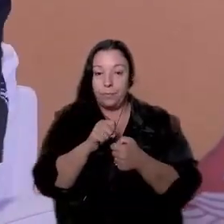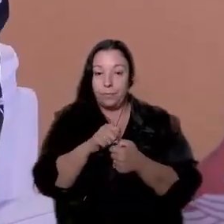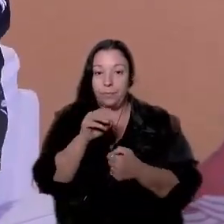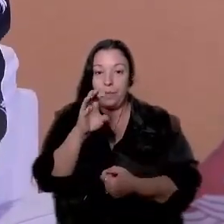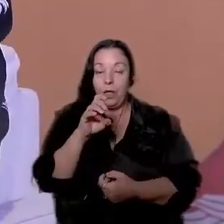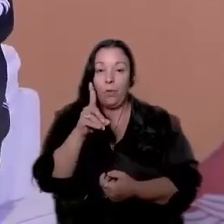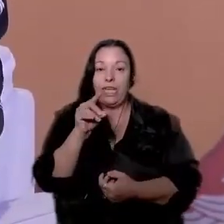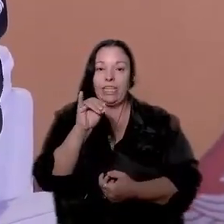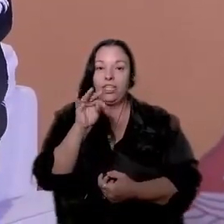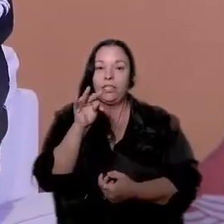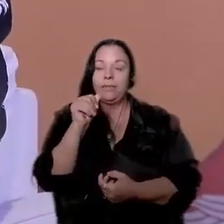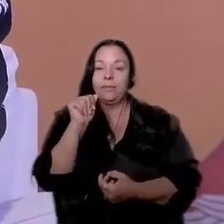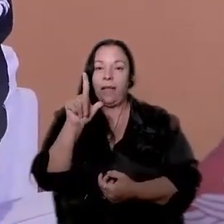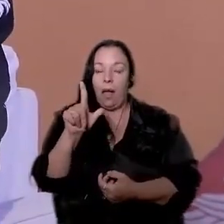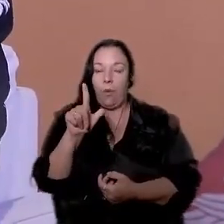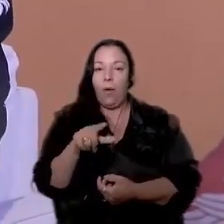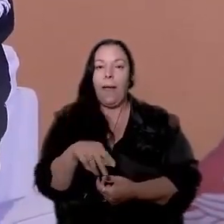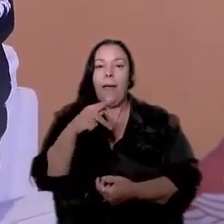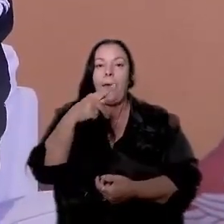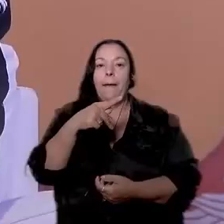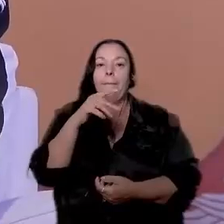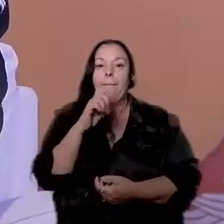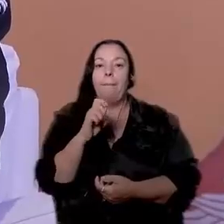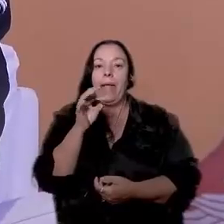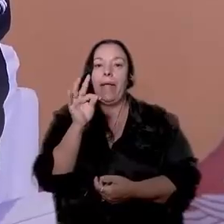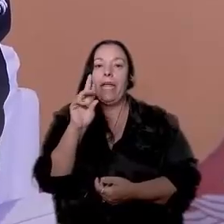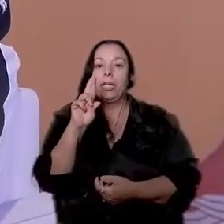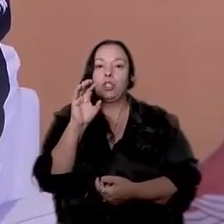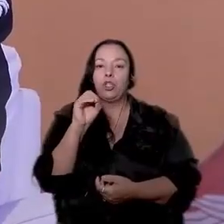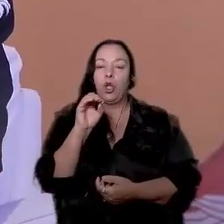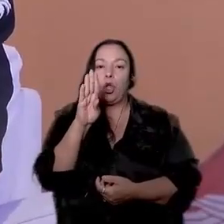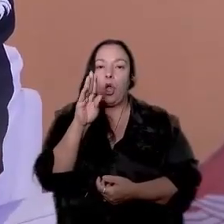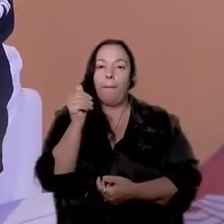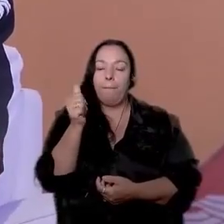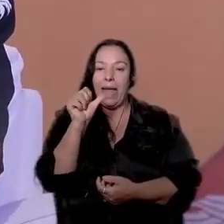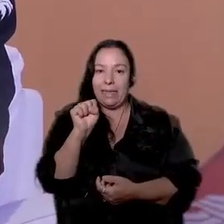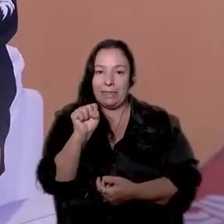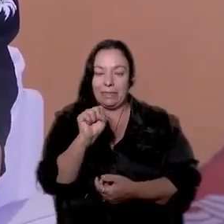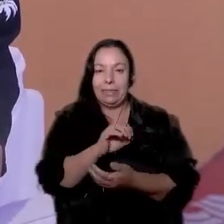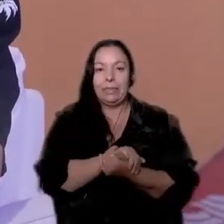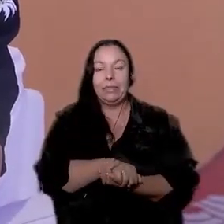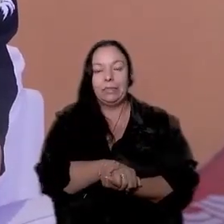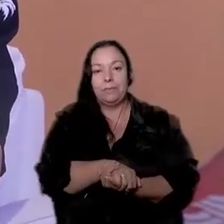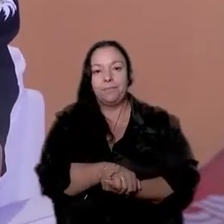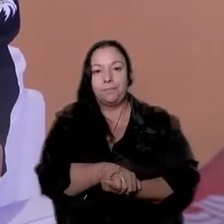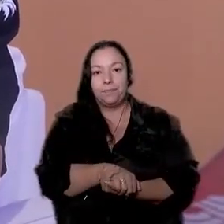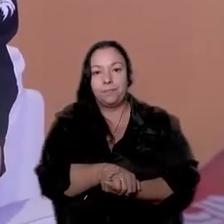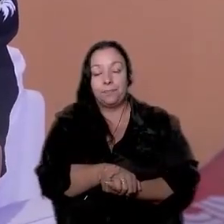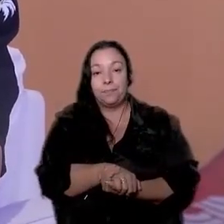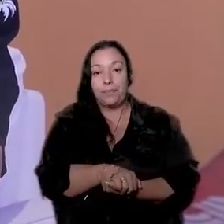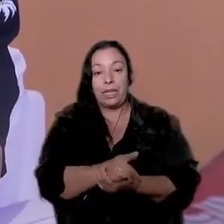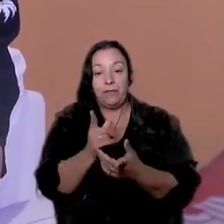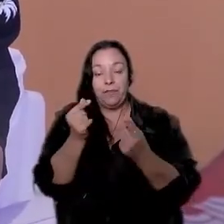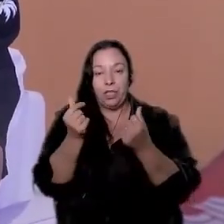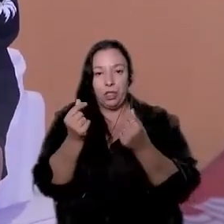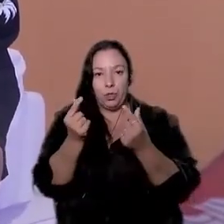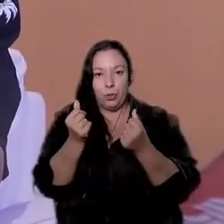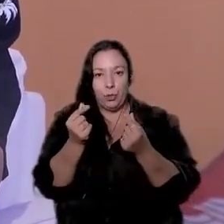da Petrobras, nós, que eu digo que o Ministério atuou muito no edital da Petrobras, Petrobras é a maior investidora